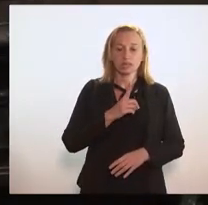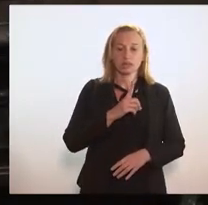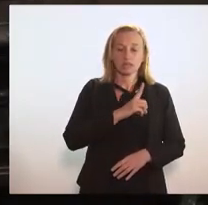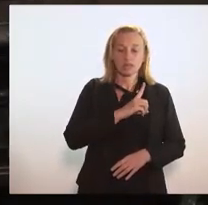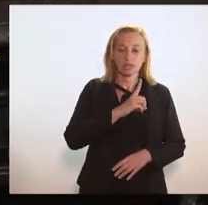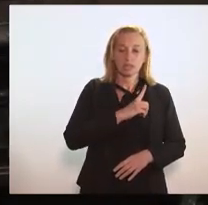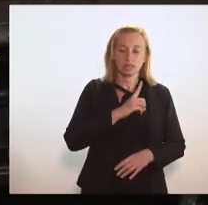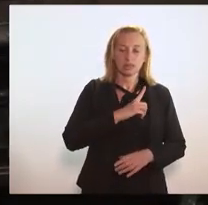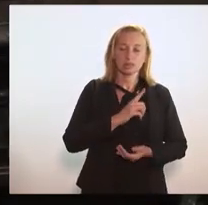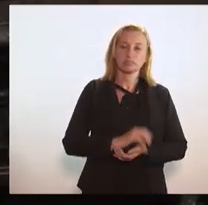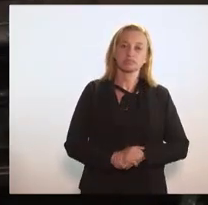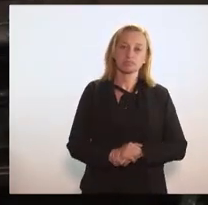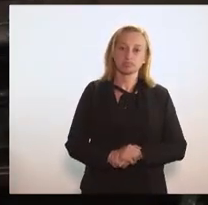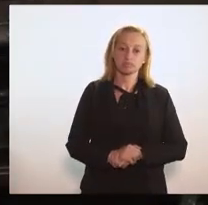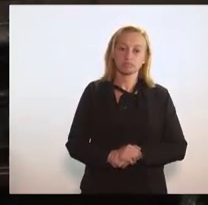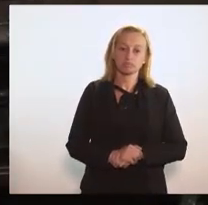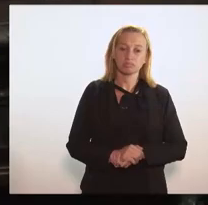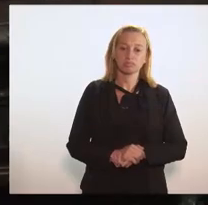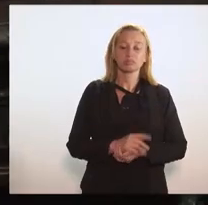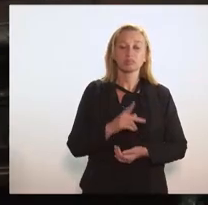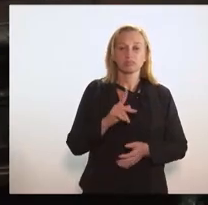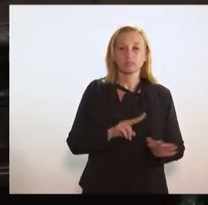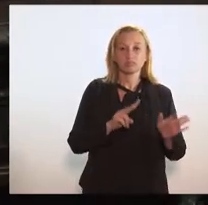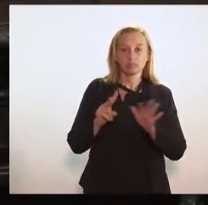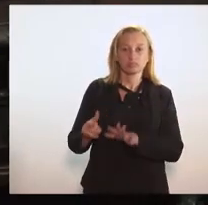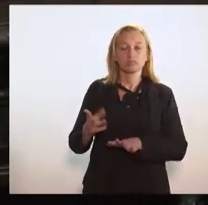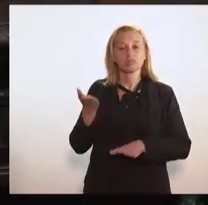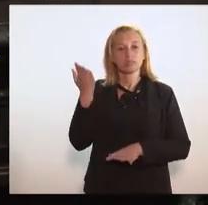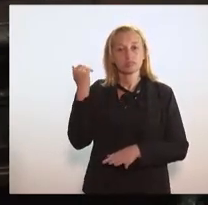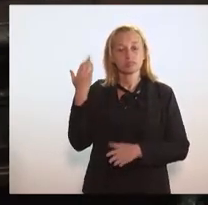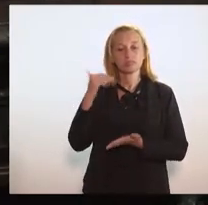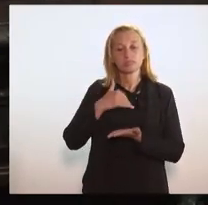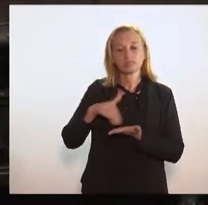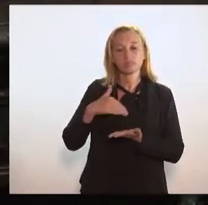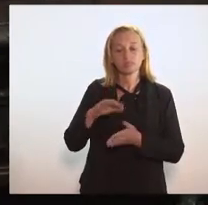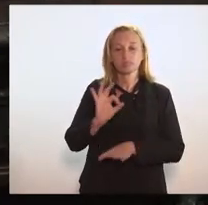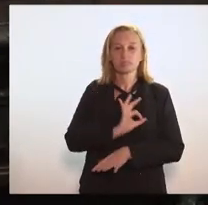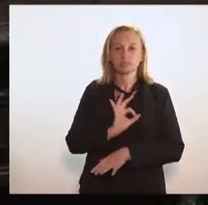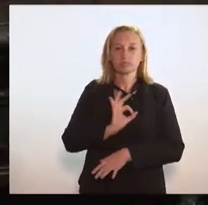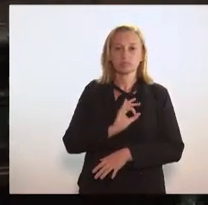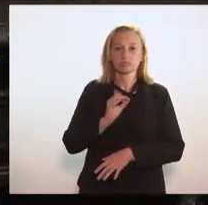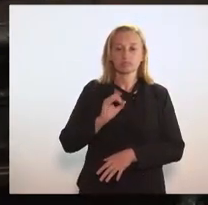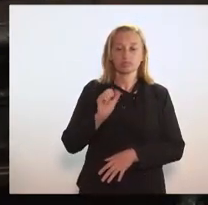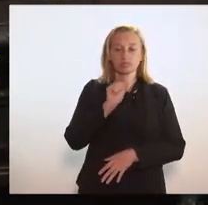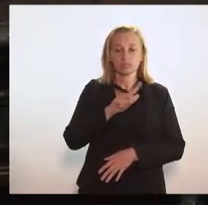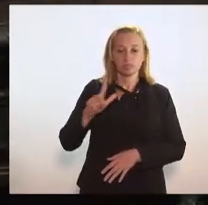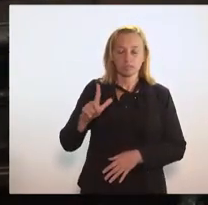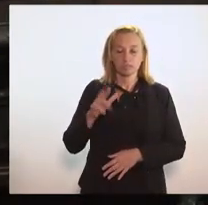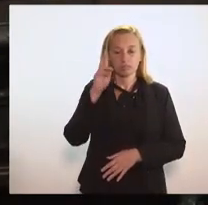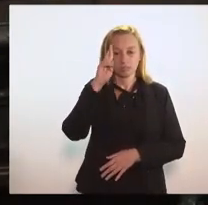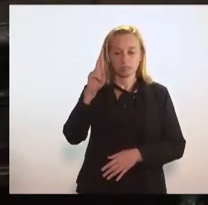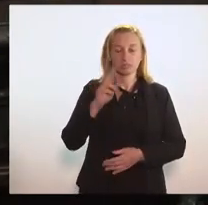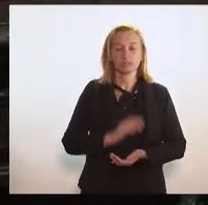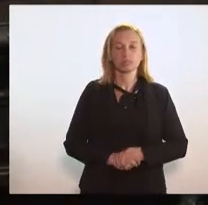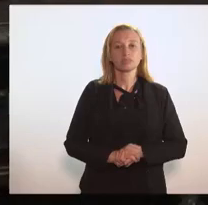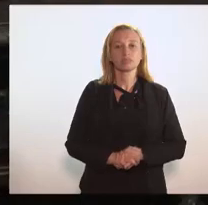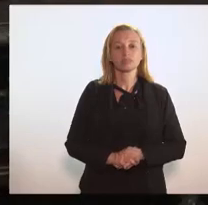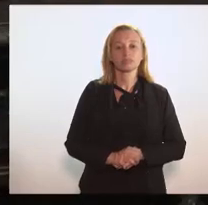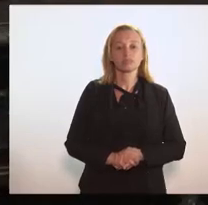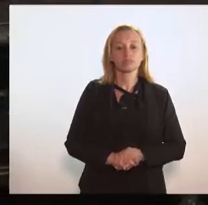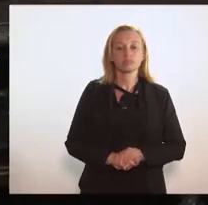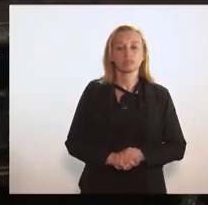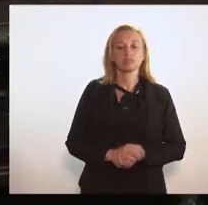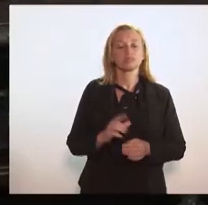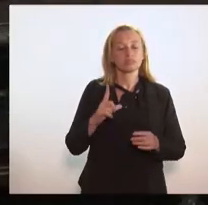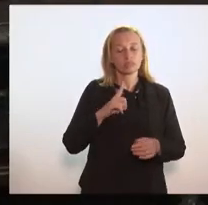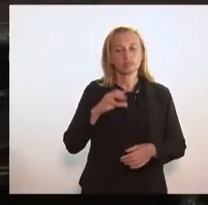programa delegacia legal tive na semana passada com o secretário de Polícia Civil chefe da Polícia Civil Allan turnowski a onde